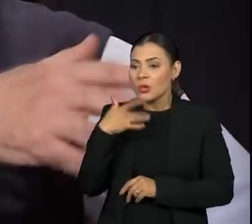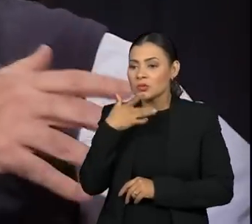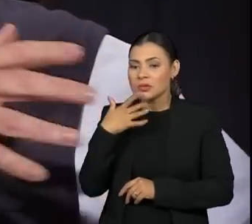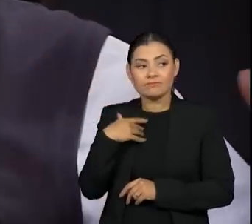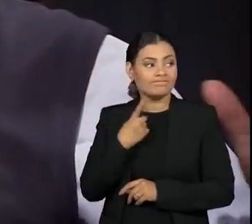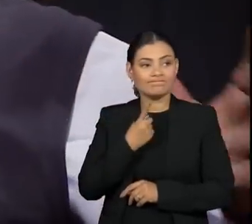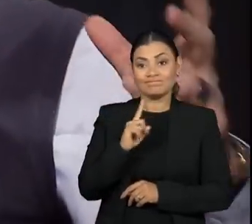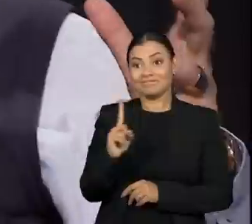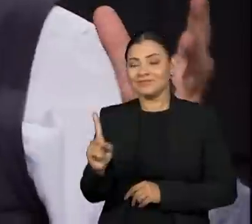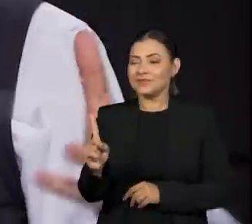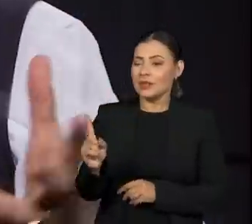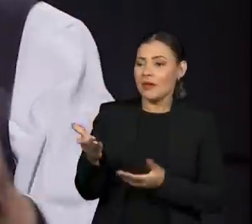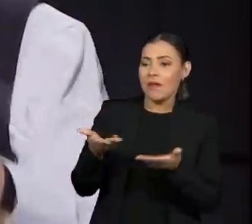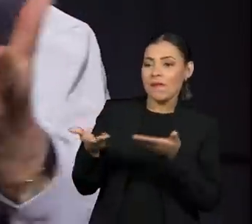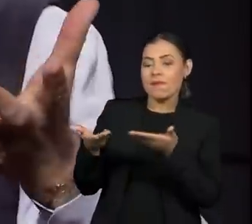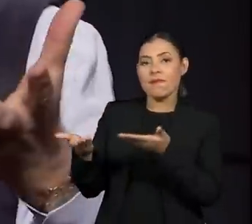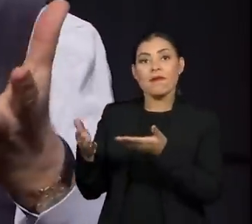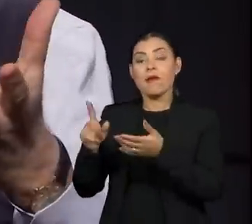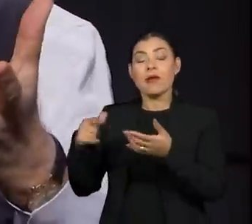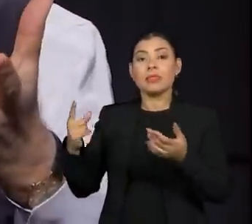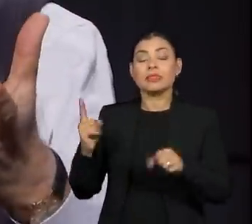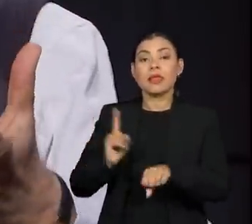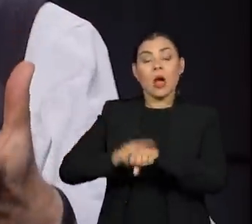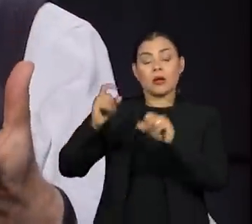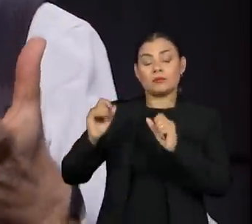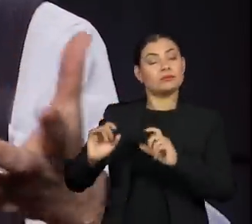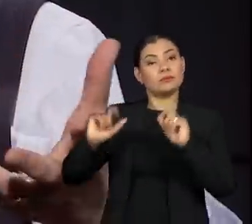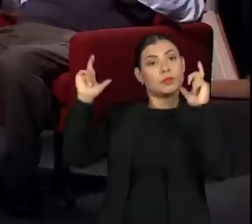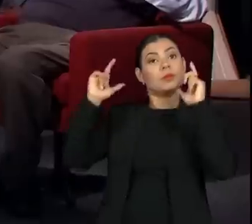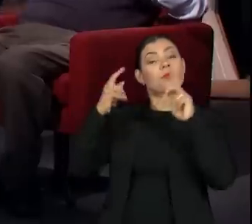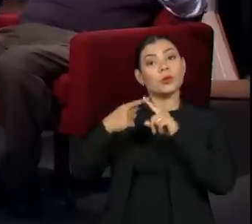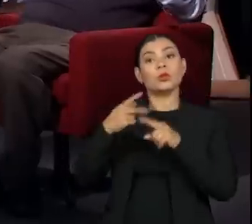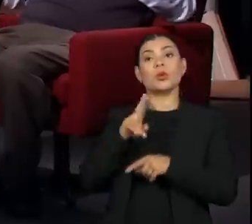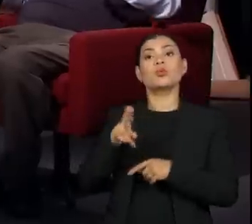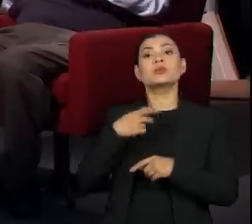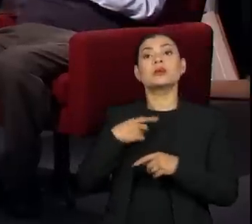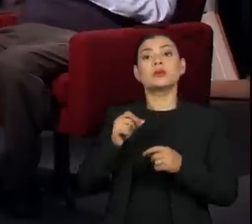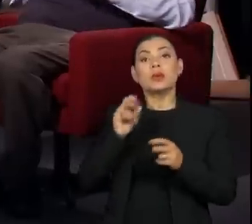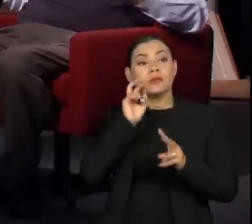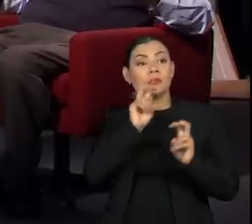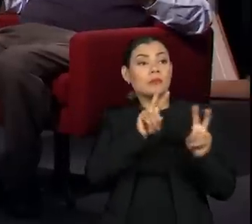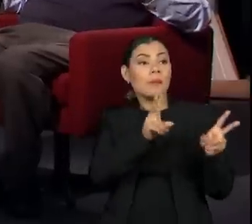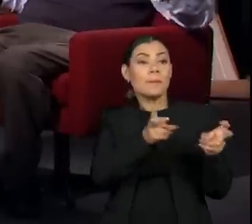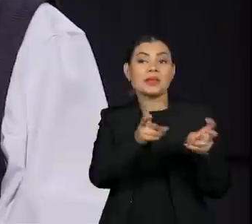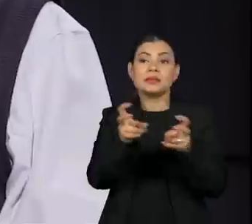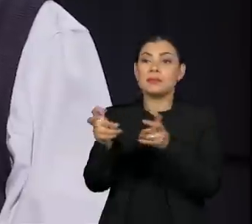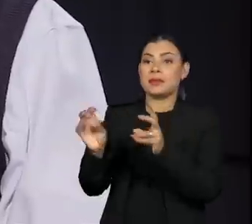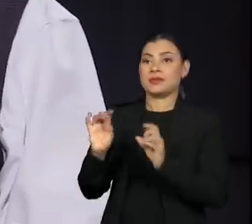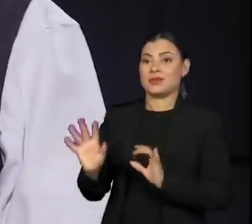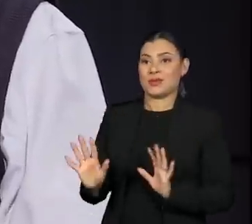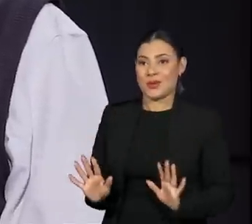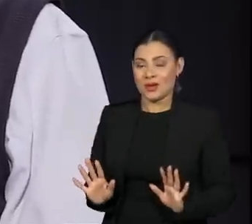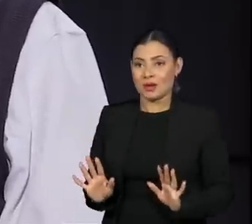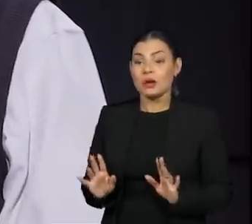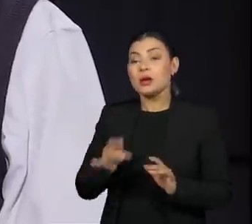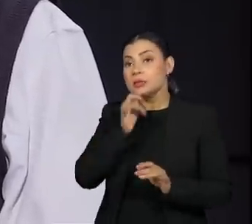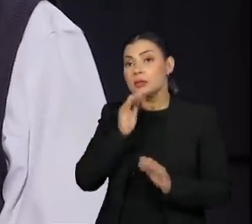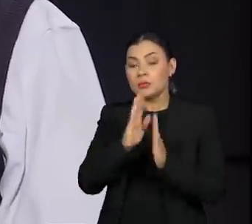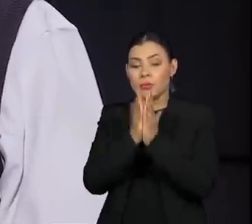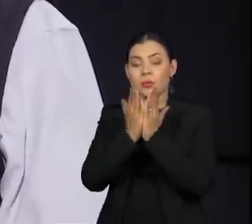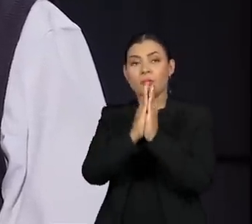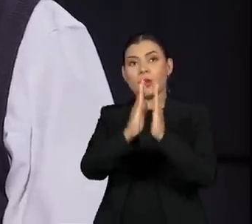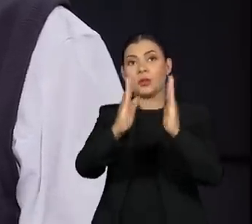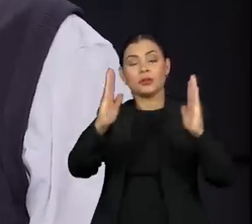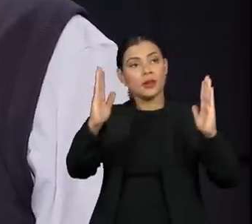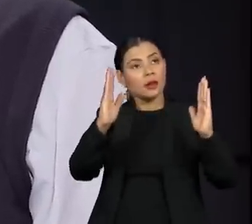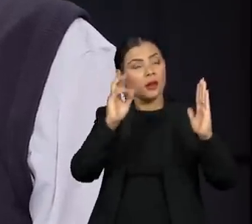encosto lá vamos ver o que que é São coisas que acontecem do nada porque você tá usando a sua capacidade de olhar uma percepção Quantas vezes você vai numa biblioteca para pegar